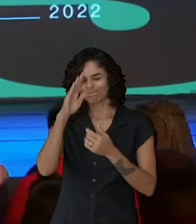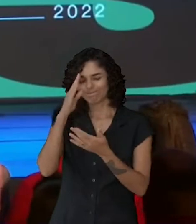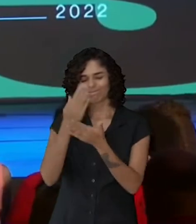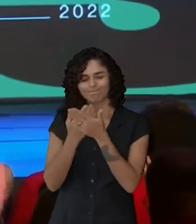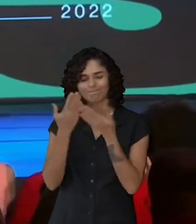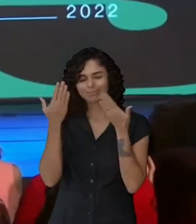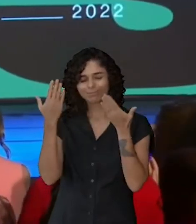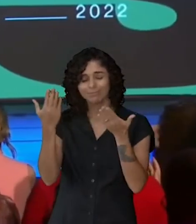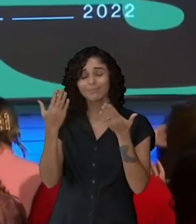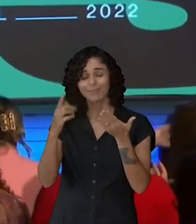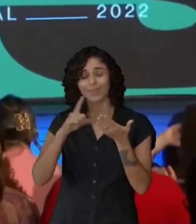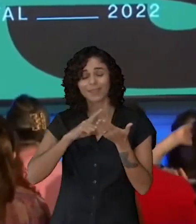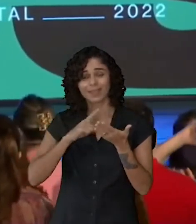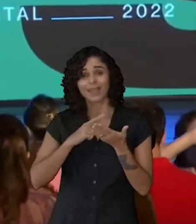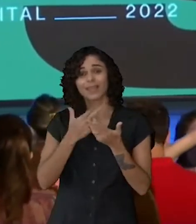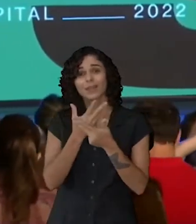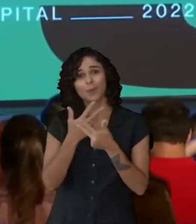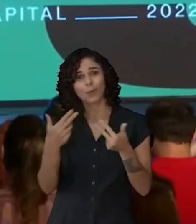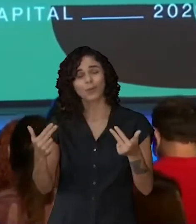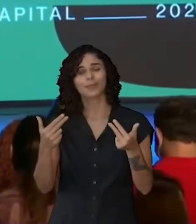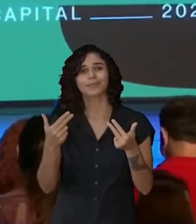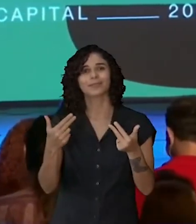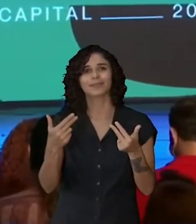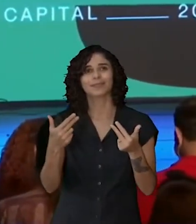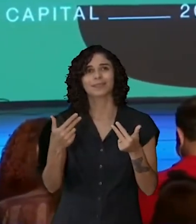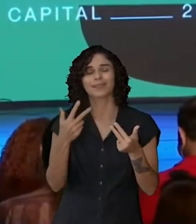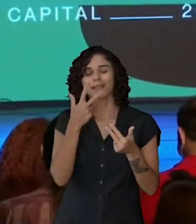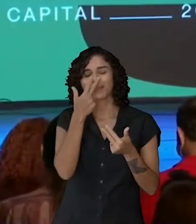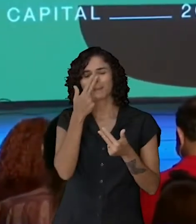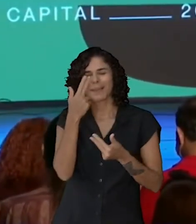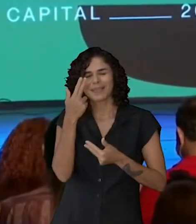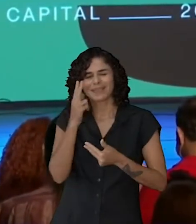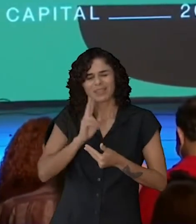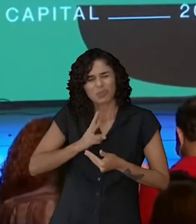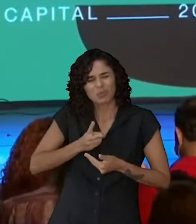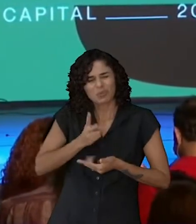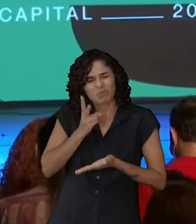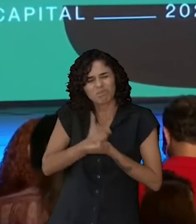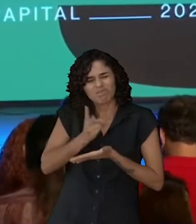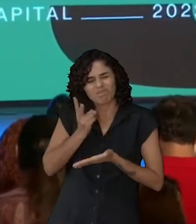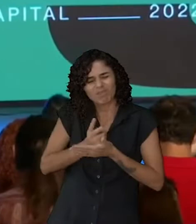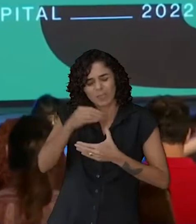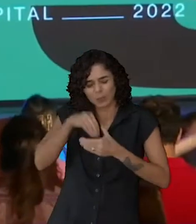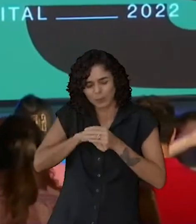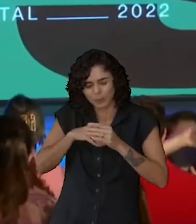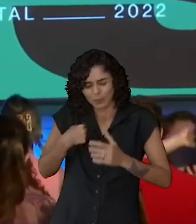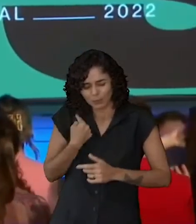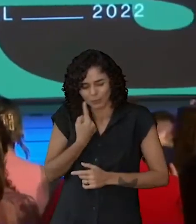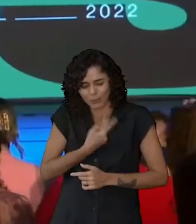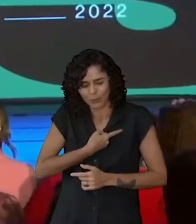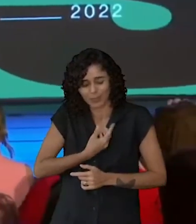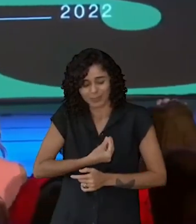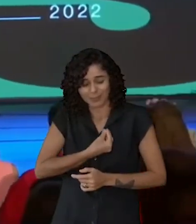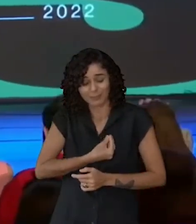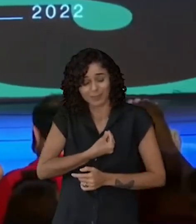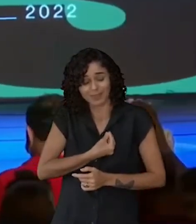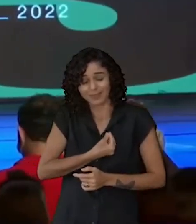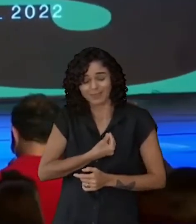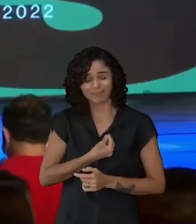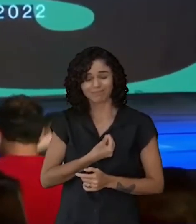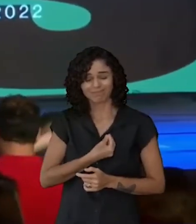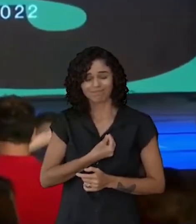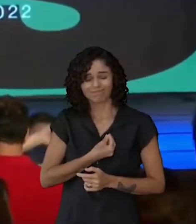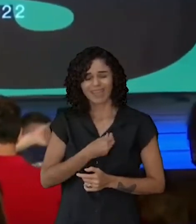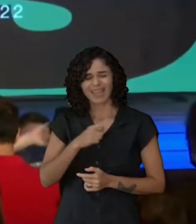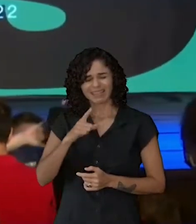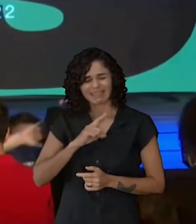que nos seguiria seriam sinais miraculosos. Mas na vida de alguns de nós, tem sinais